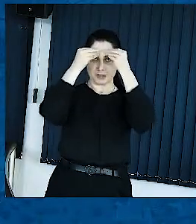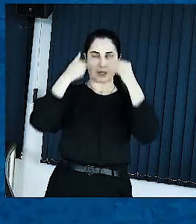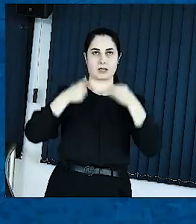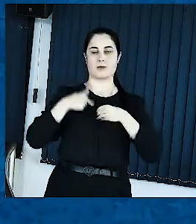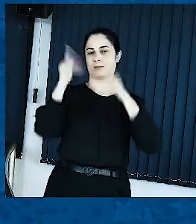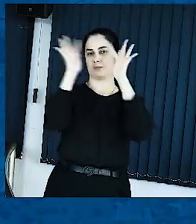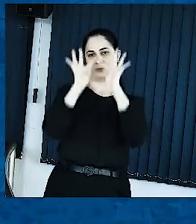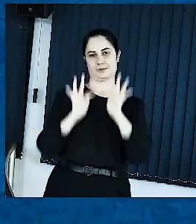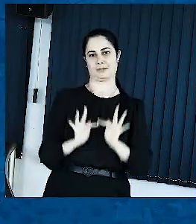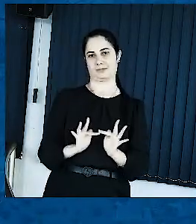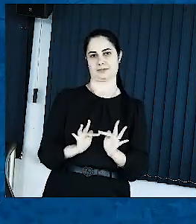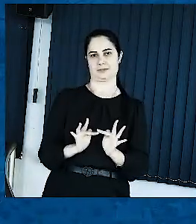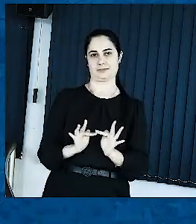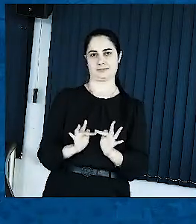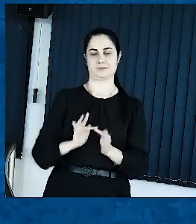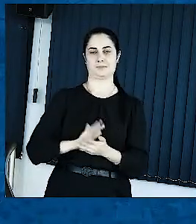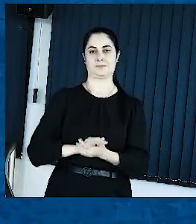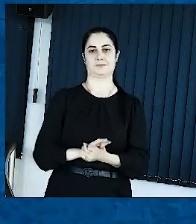ganho.